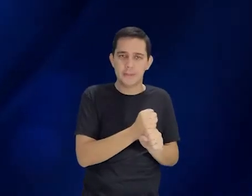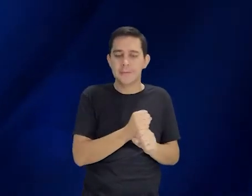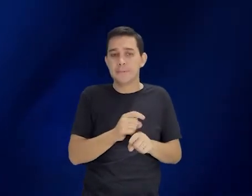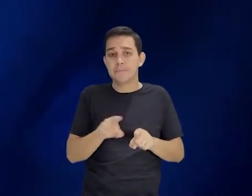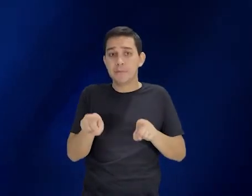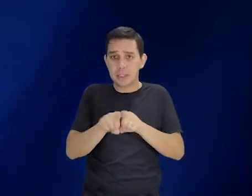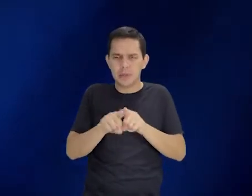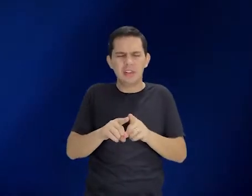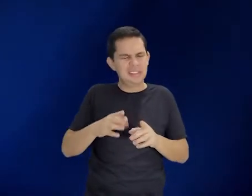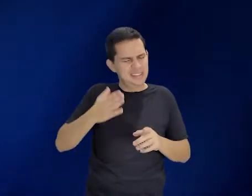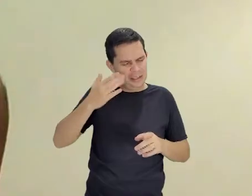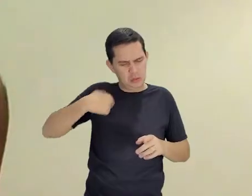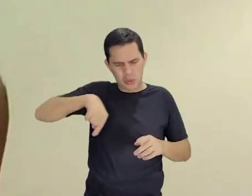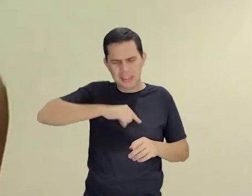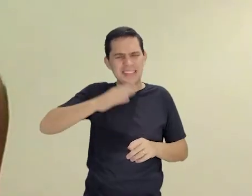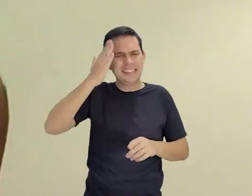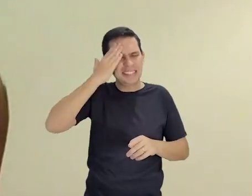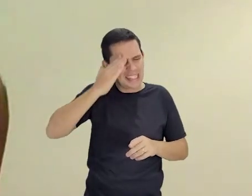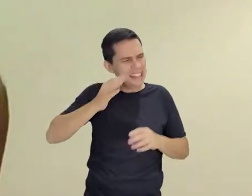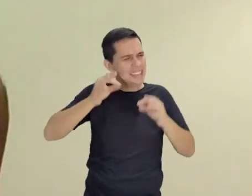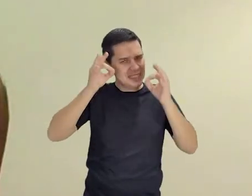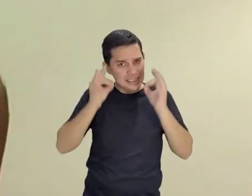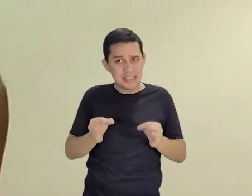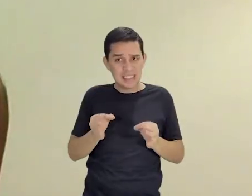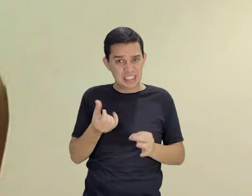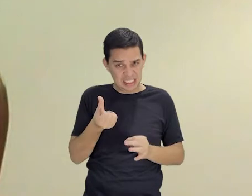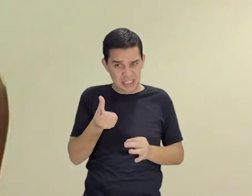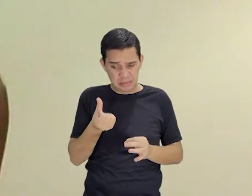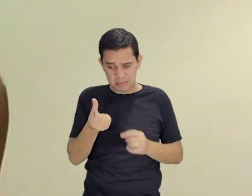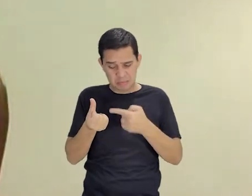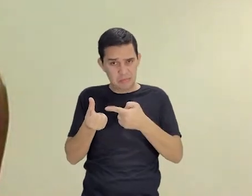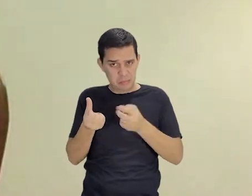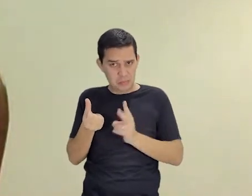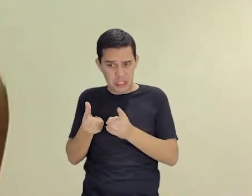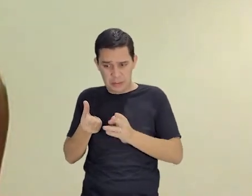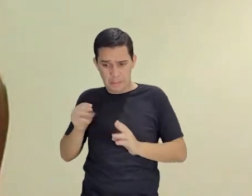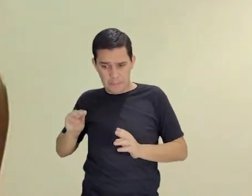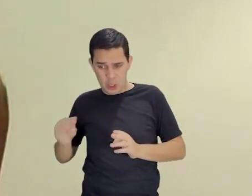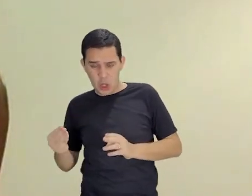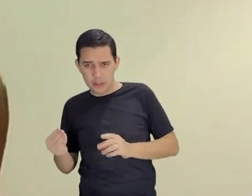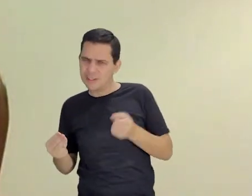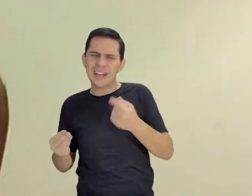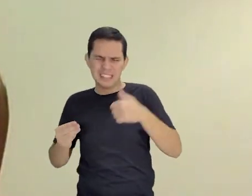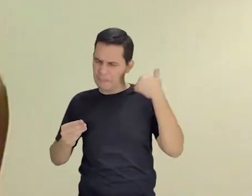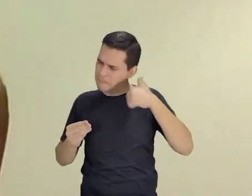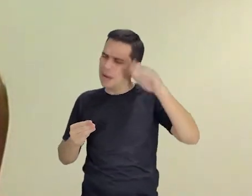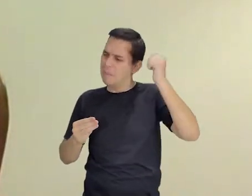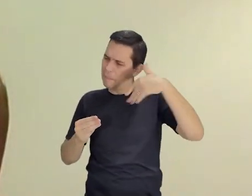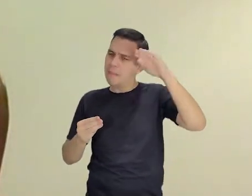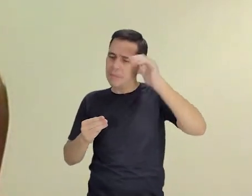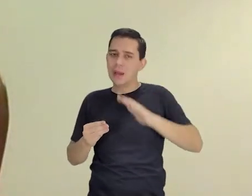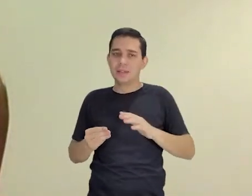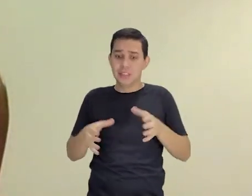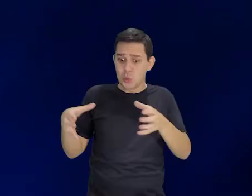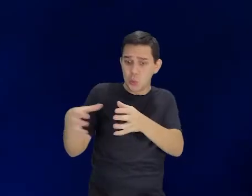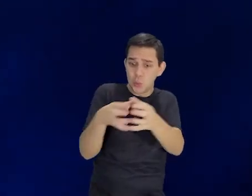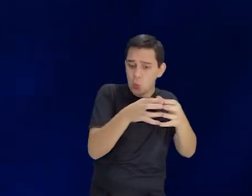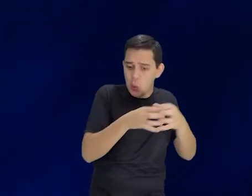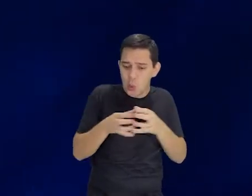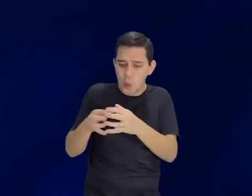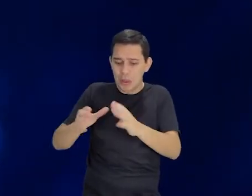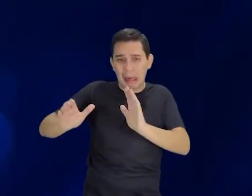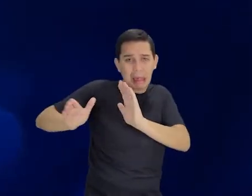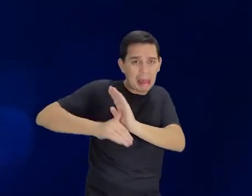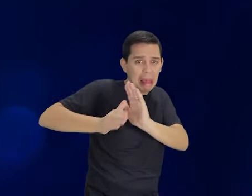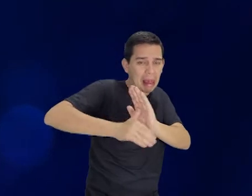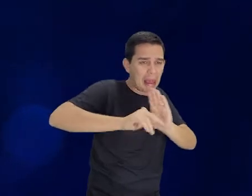a convicção de que esse prejuízo é muito maior. Até onde nós sabemos, essa organização criminosa ela